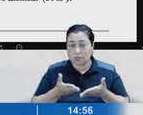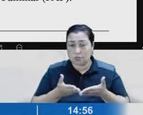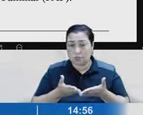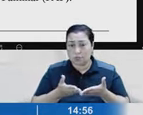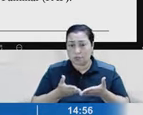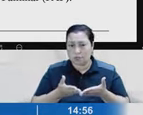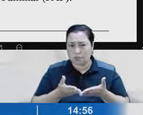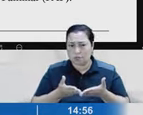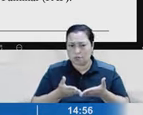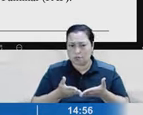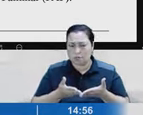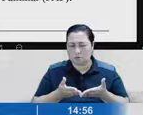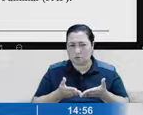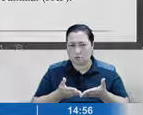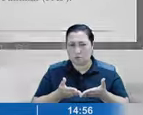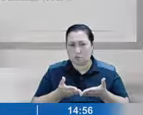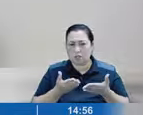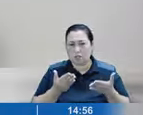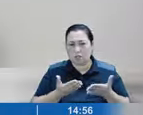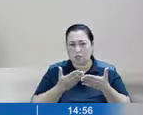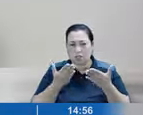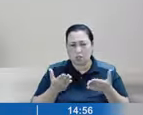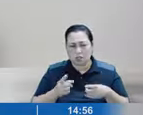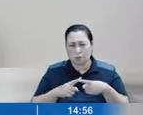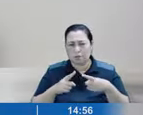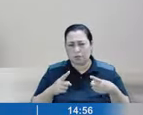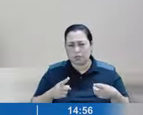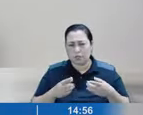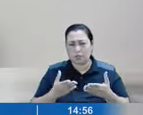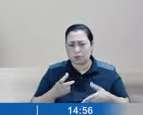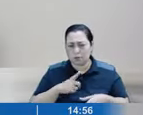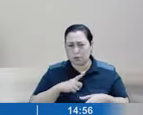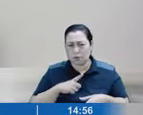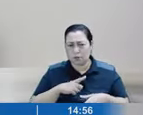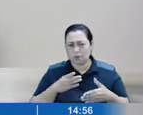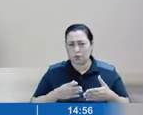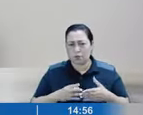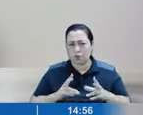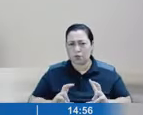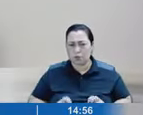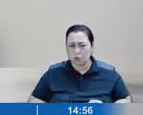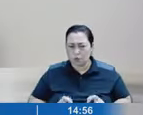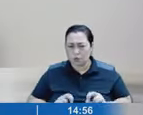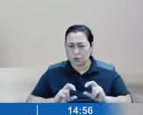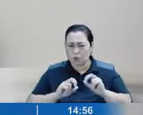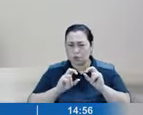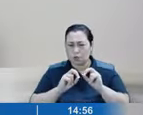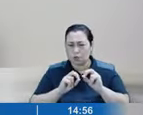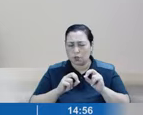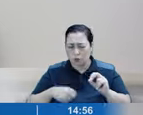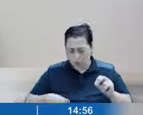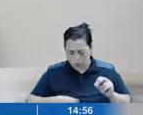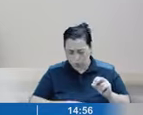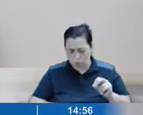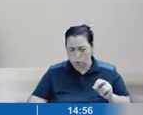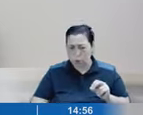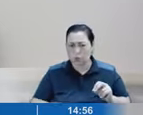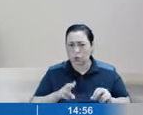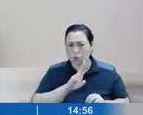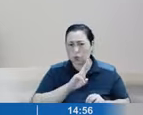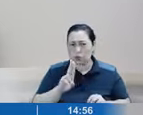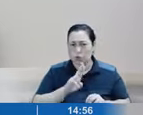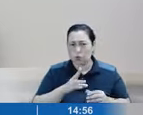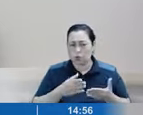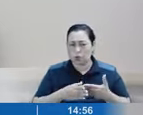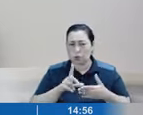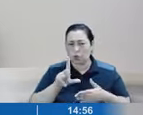Tá? As síndromes hereditárias mais comuns que se tem para o câncer de intestino chama-se síndrome